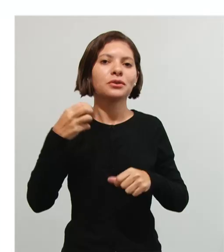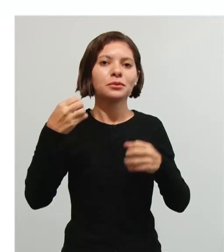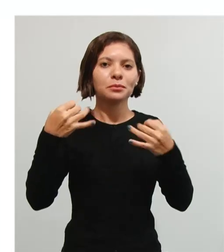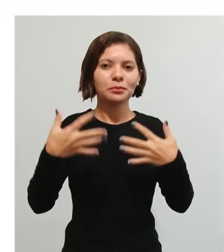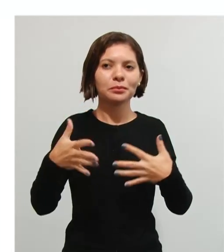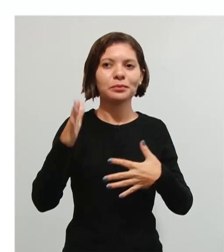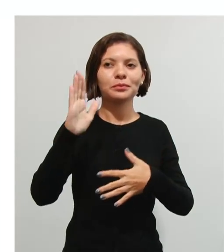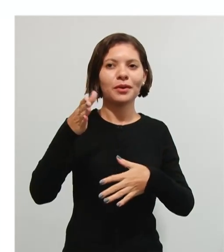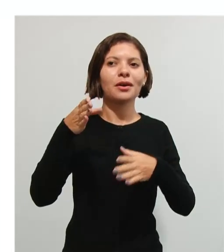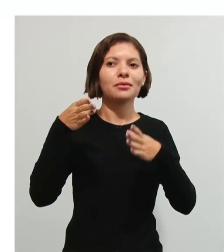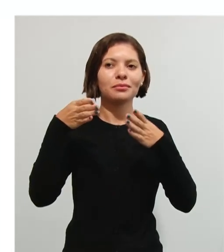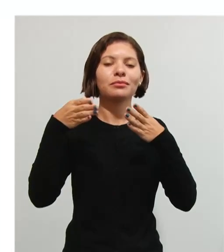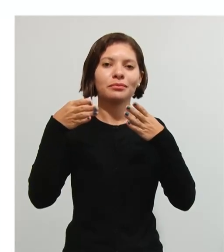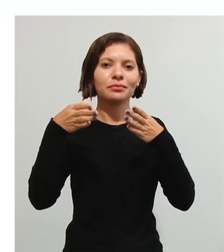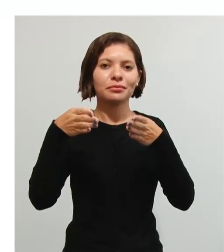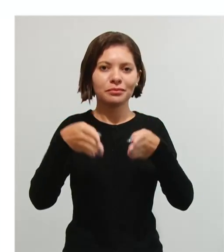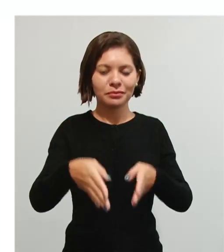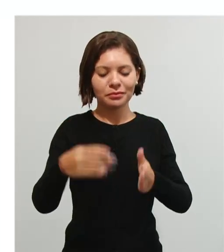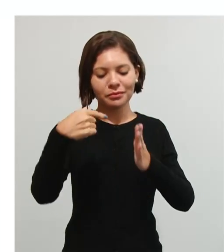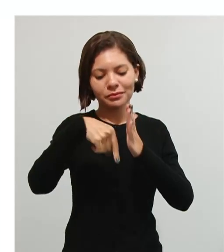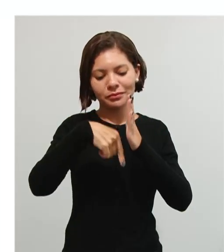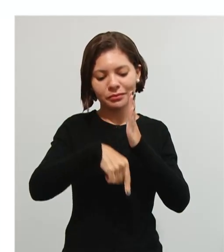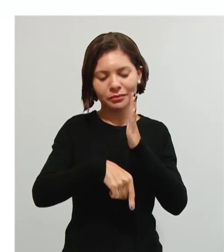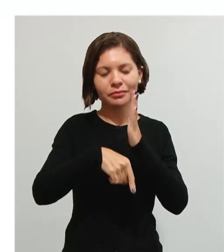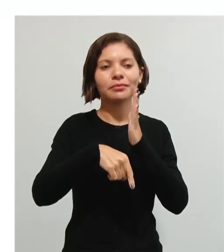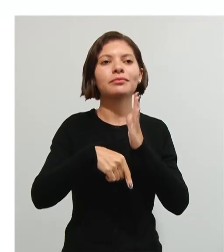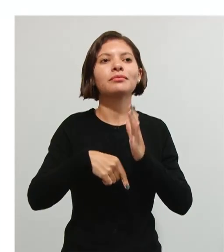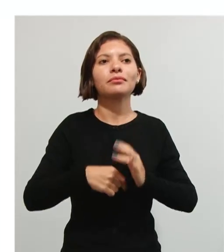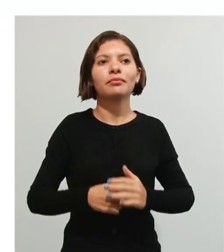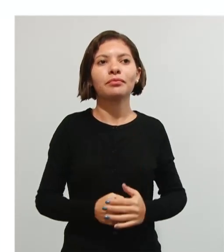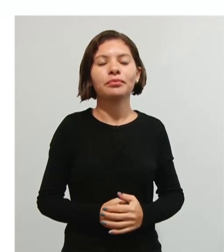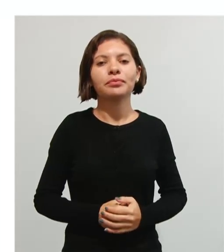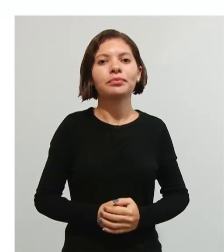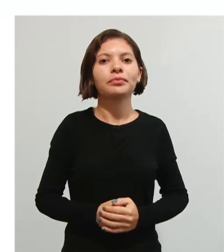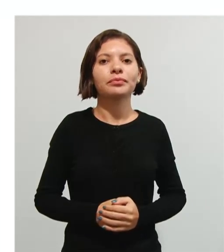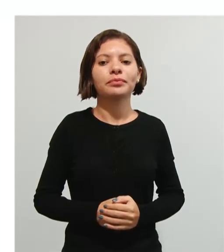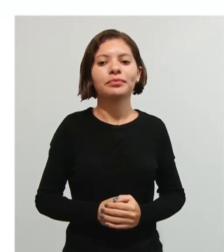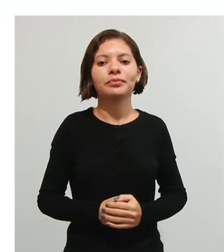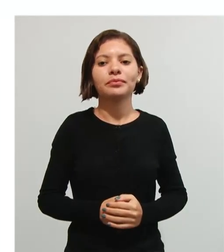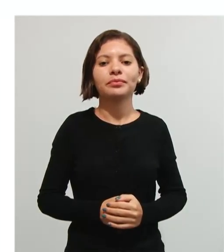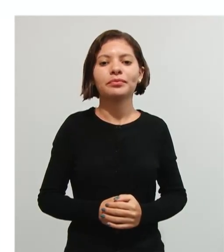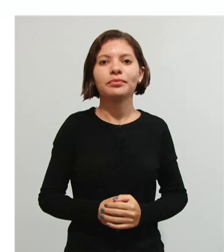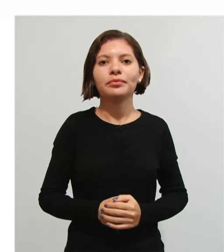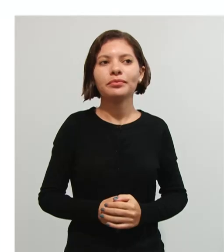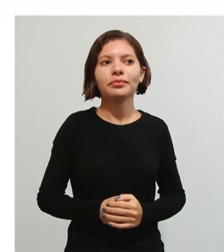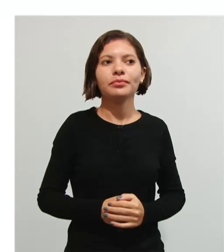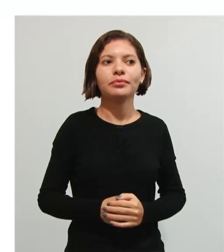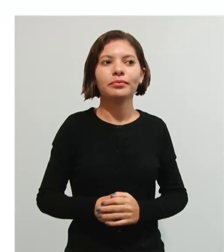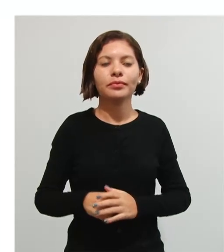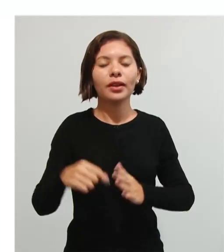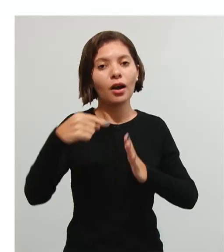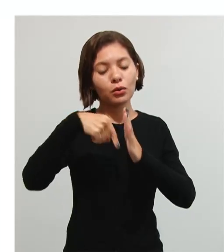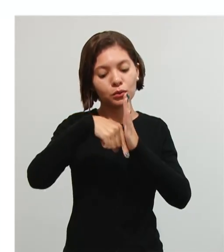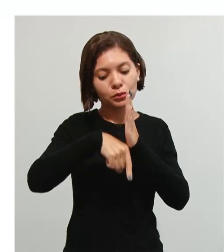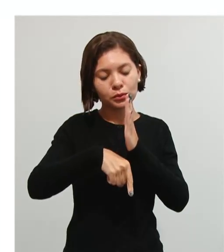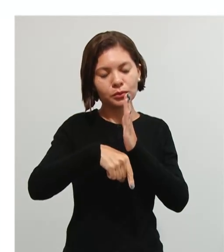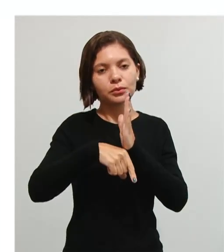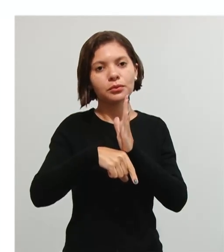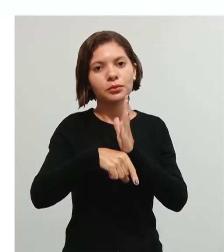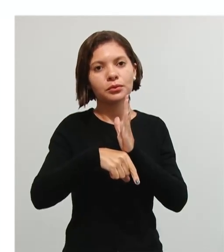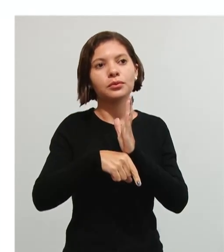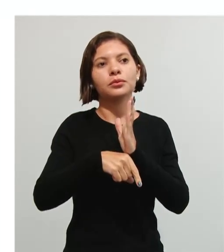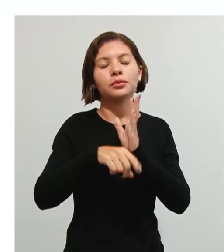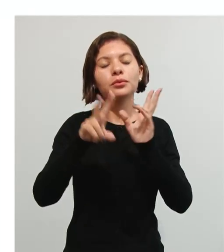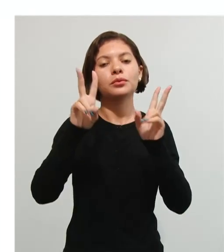mais aprofundadas no sentido, assim, de ser mais focadas, né, dentro de